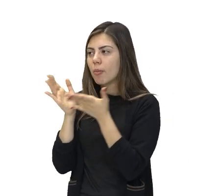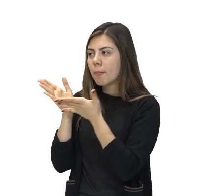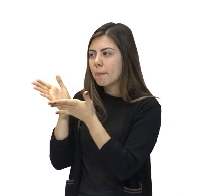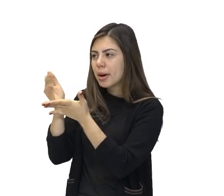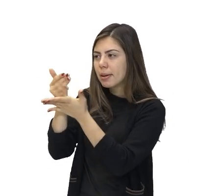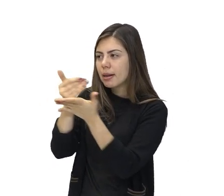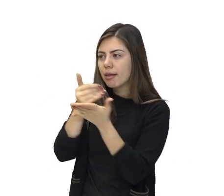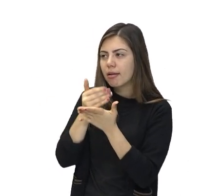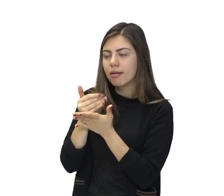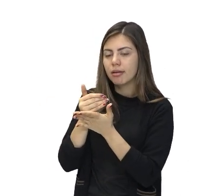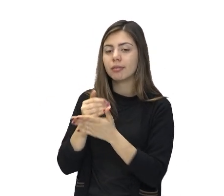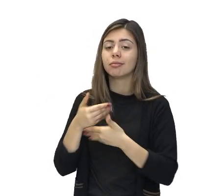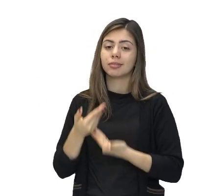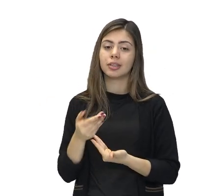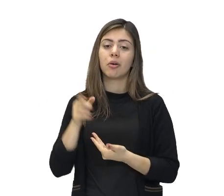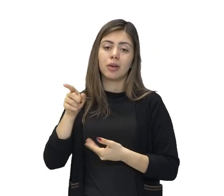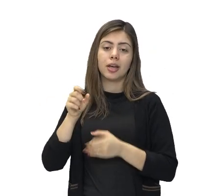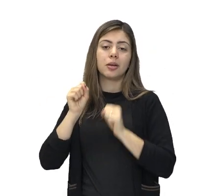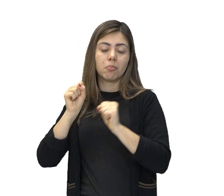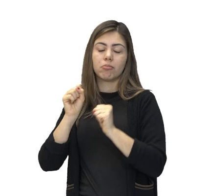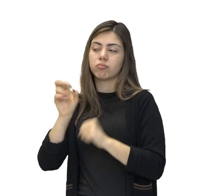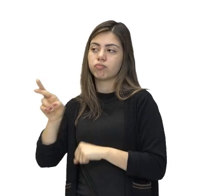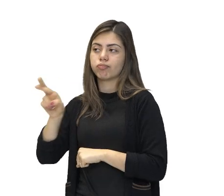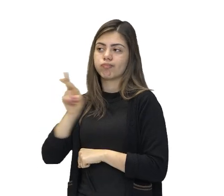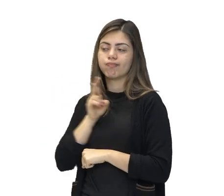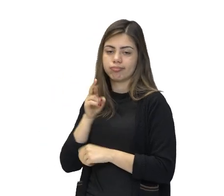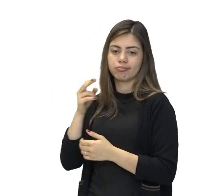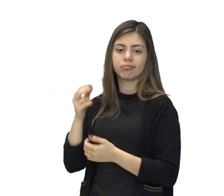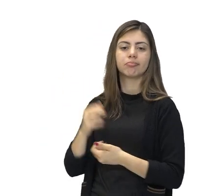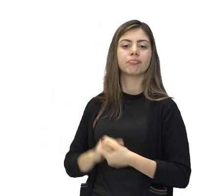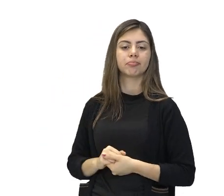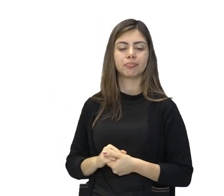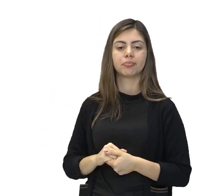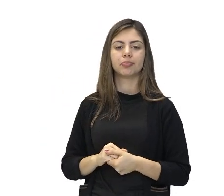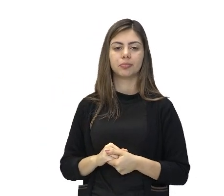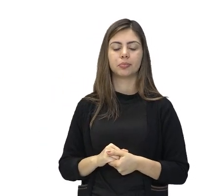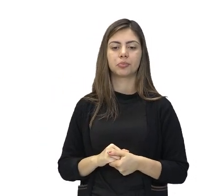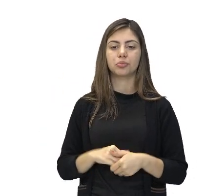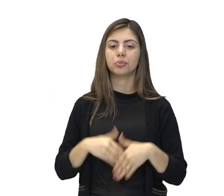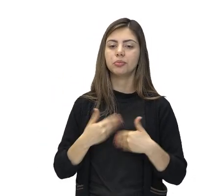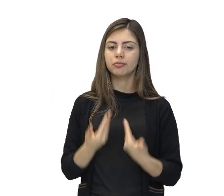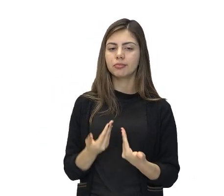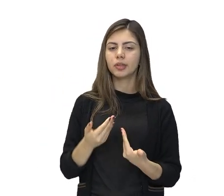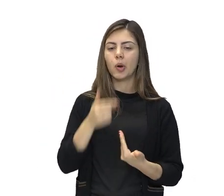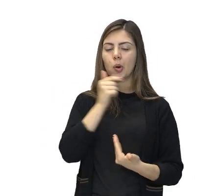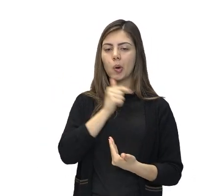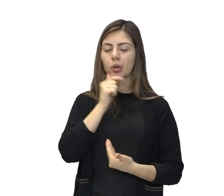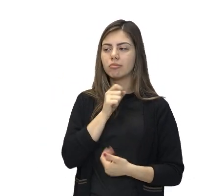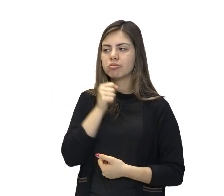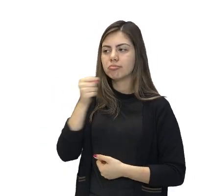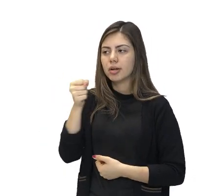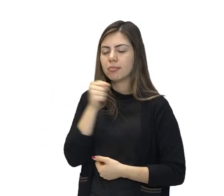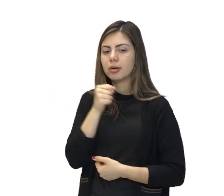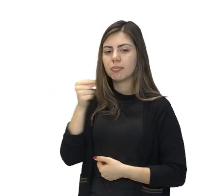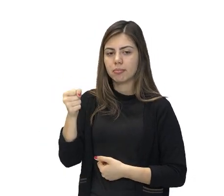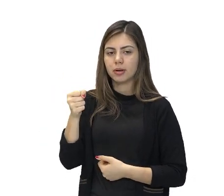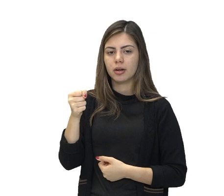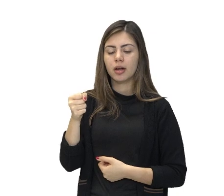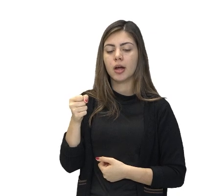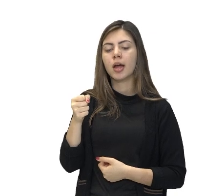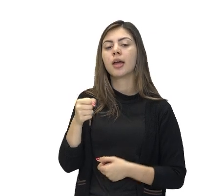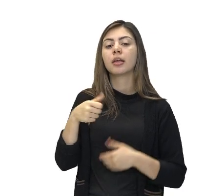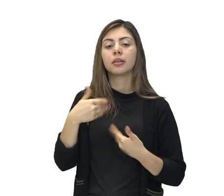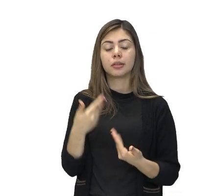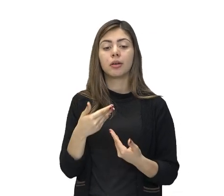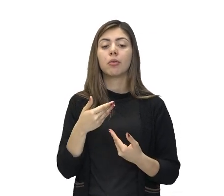entrevistado, eu tenho que permitir que ele fale. E, para que a entrevista avance, em dado